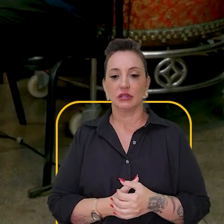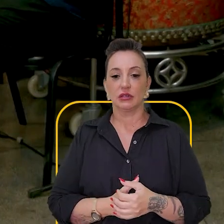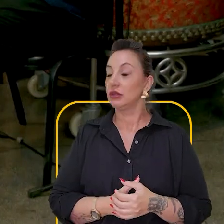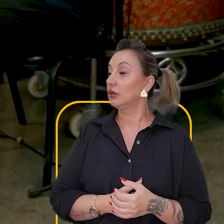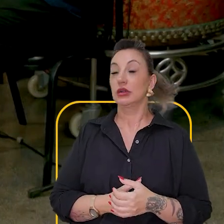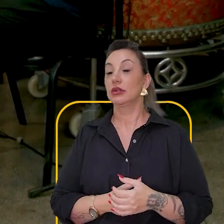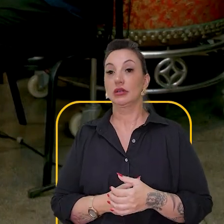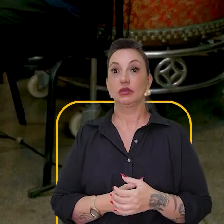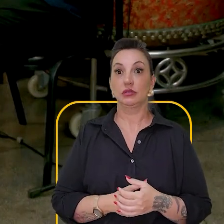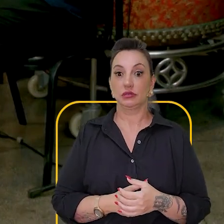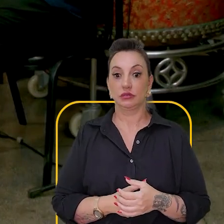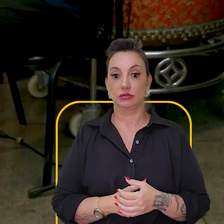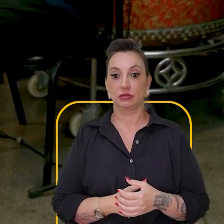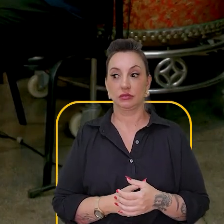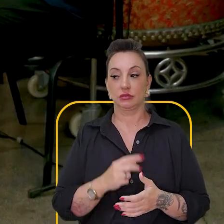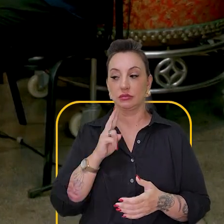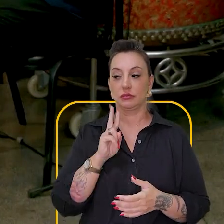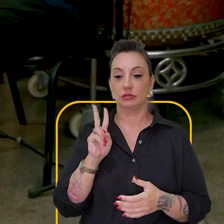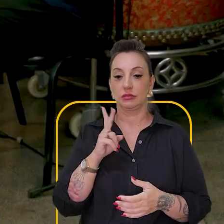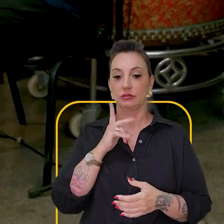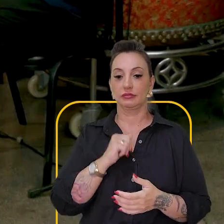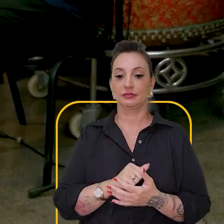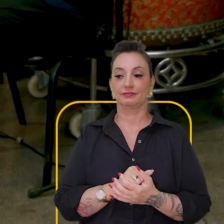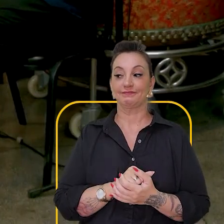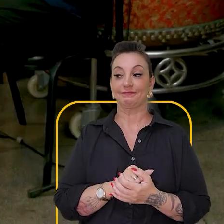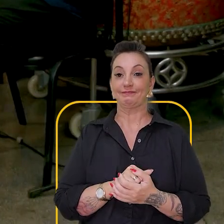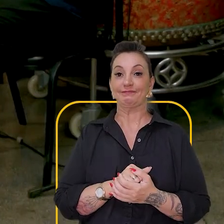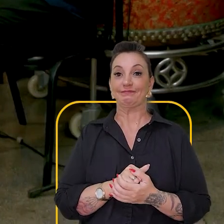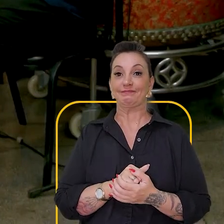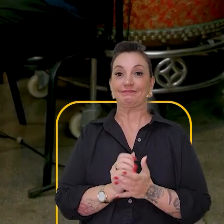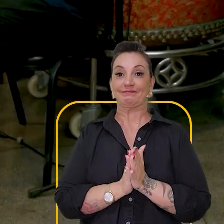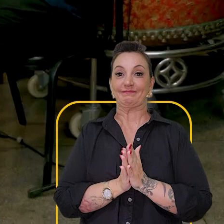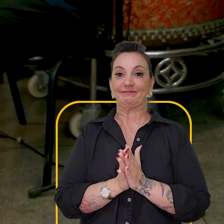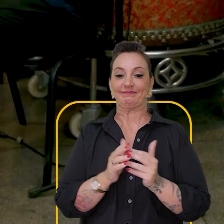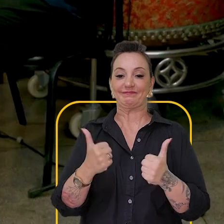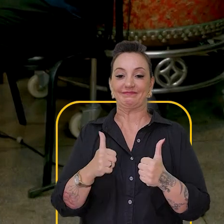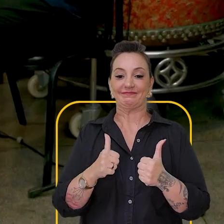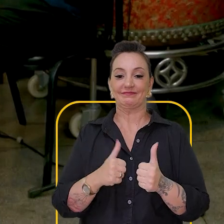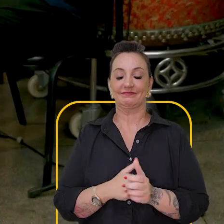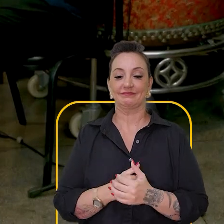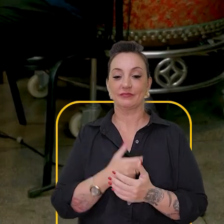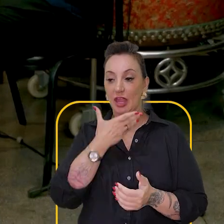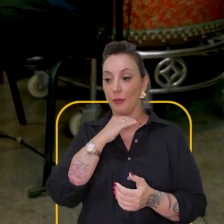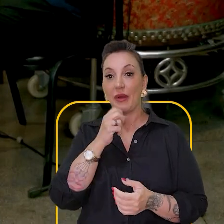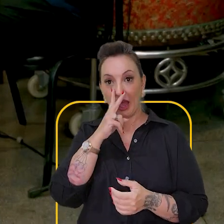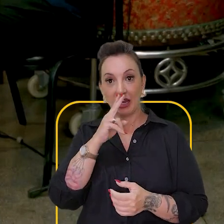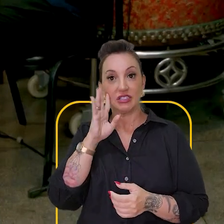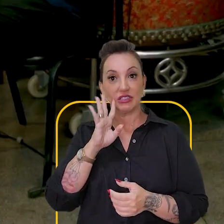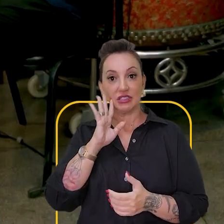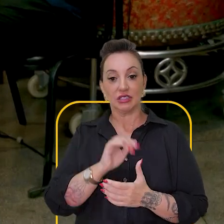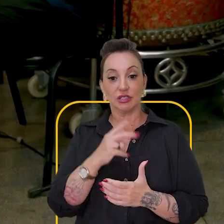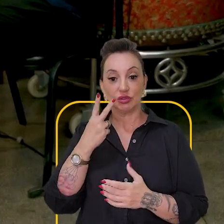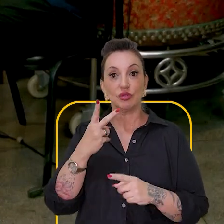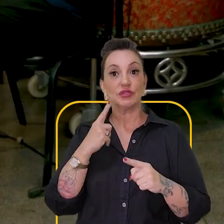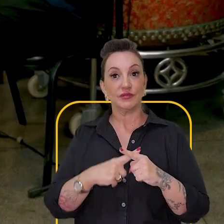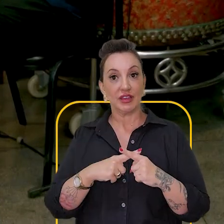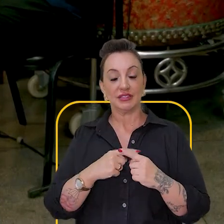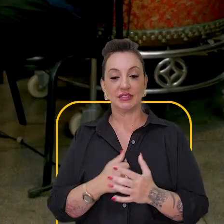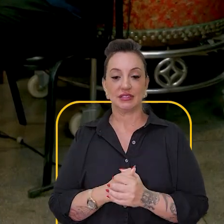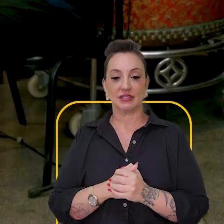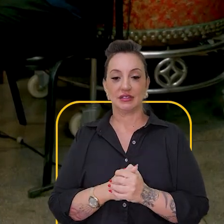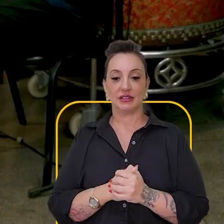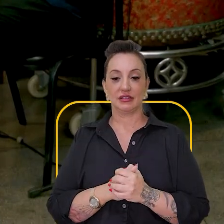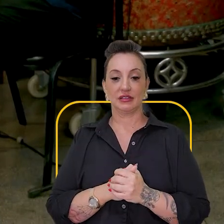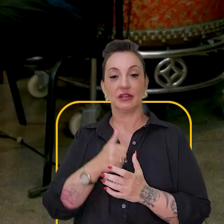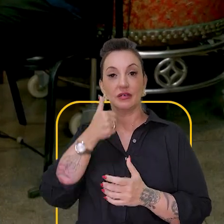aí aí eu olho de canto de olho pro pai assim eles acham legal já duas vezes